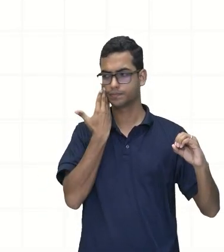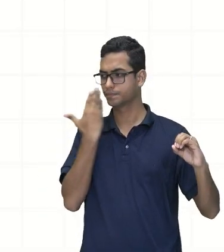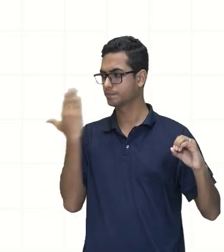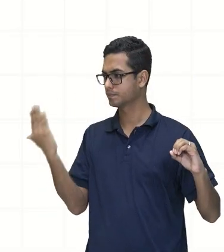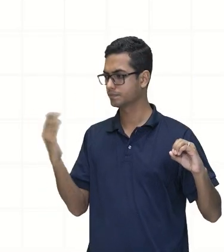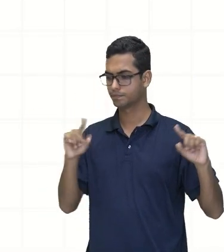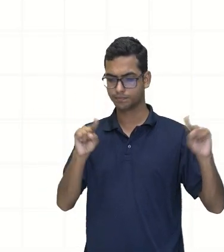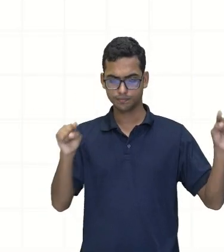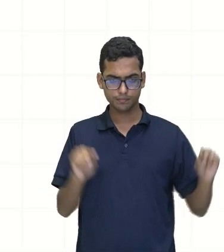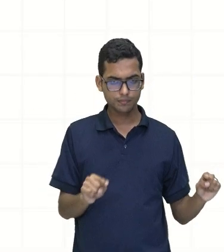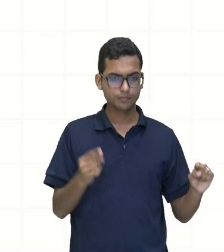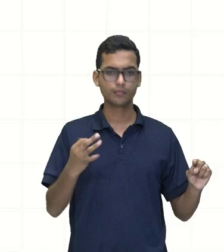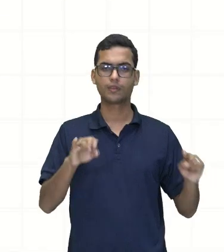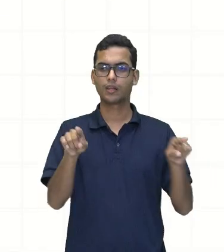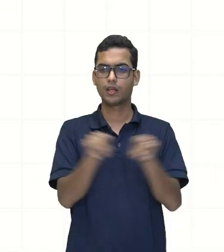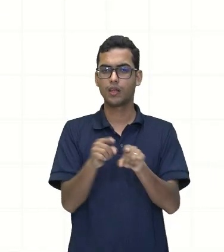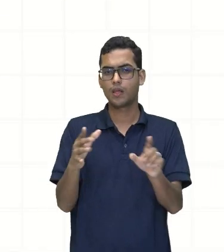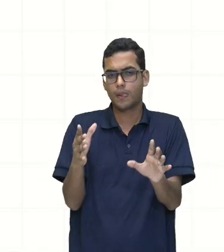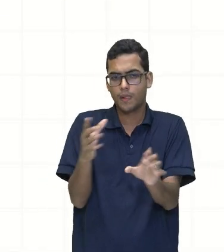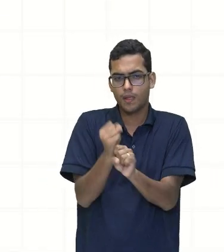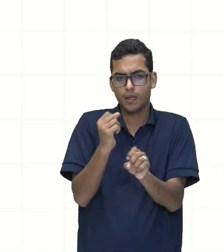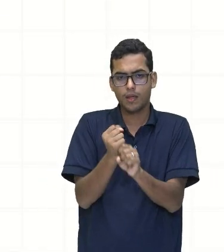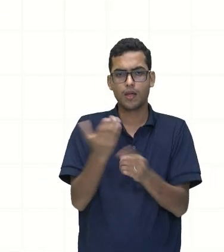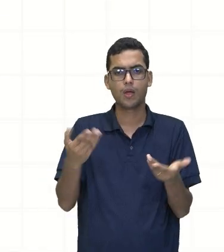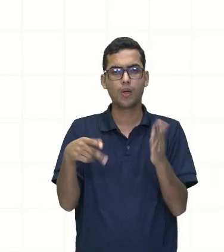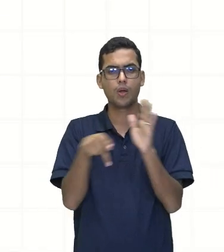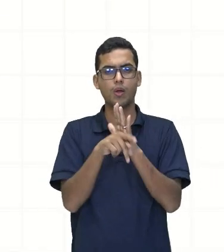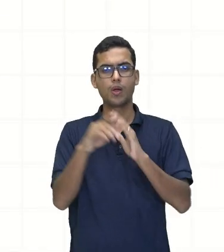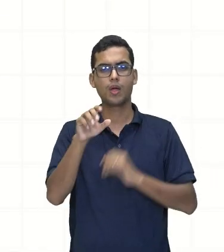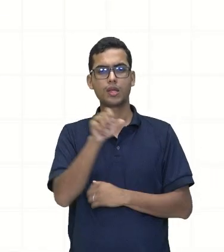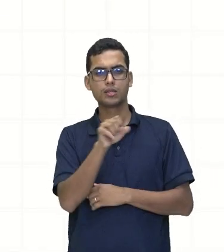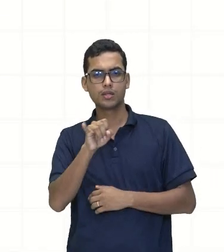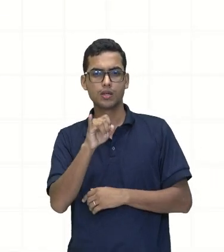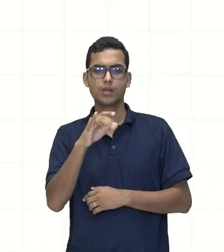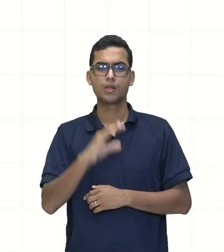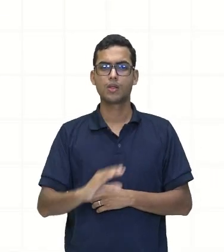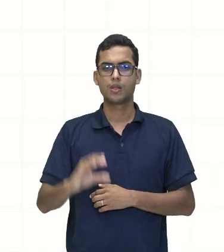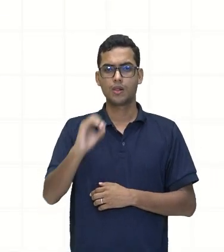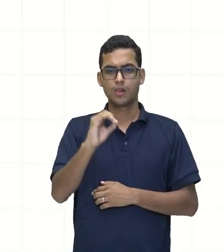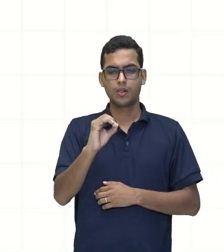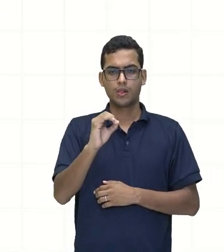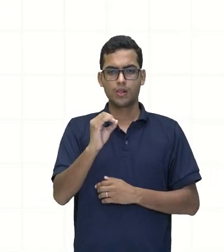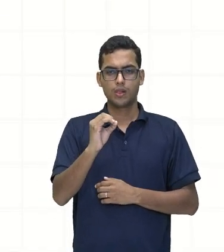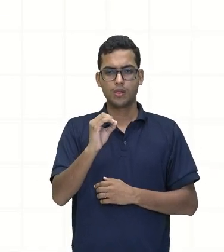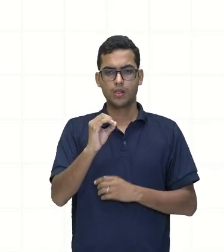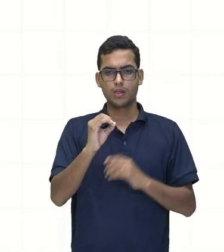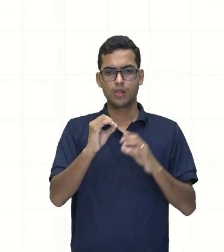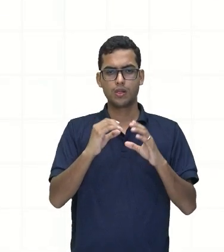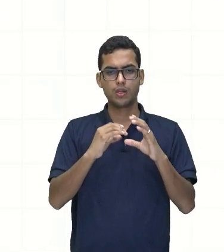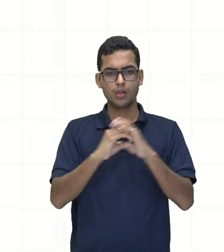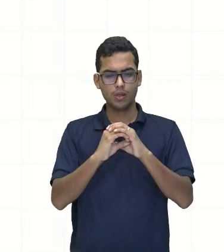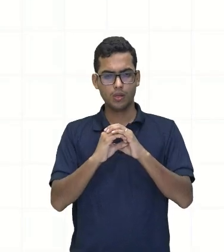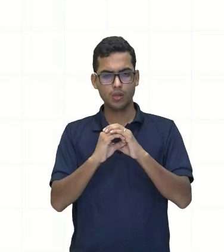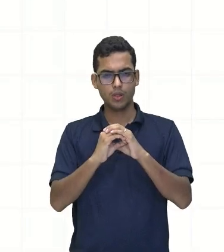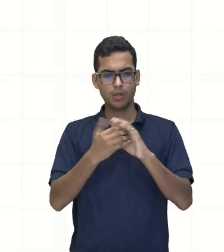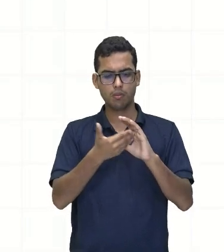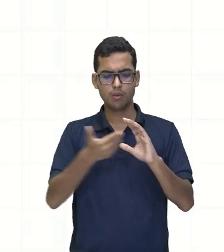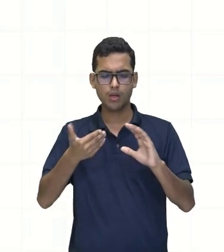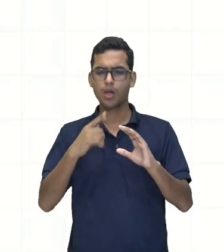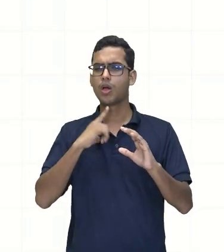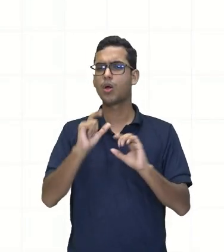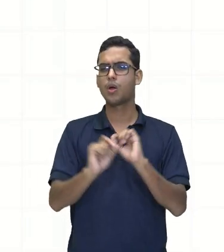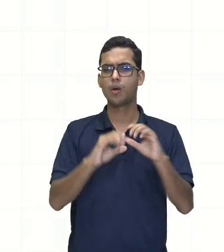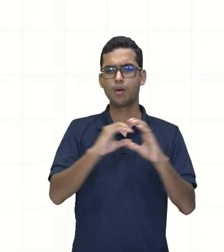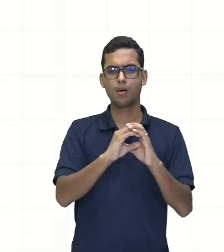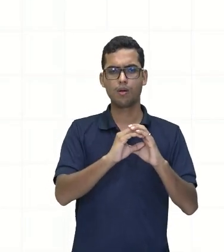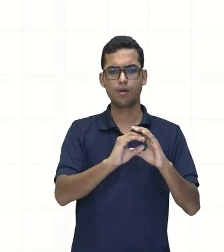Retirando-se uma bola ao acaso, calcule nossa primeira probabilidade de ela ser uma bola par. Então, como é